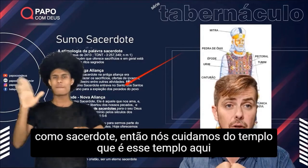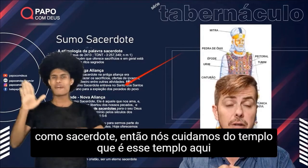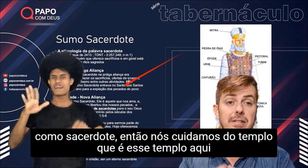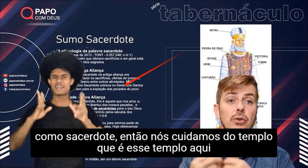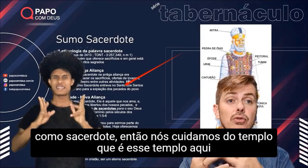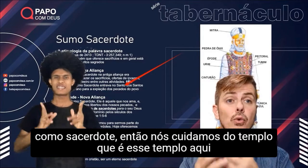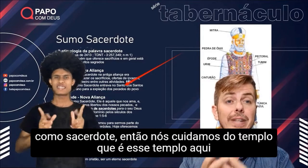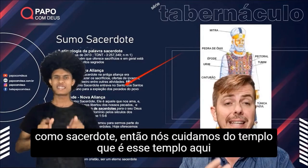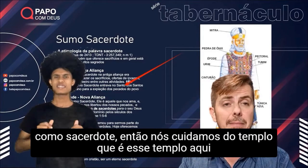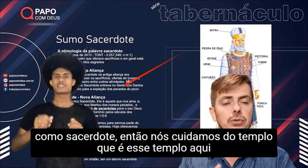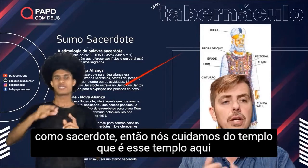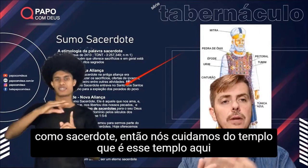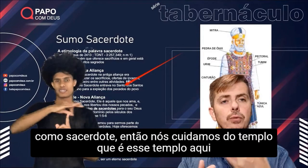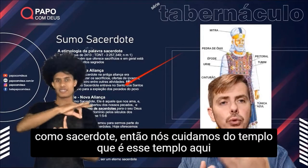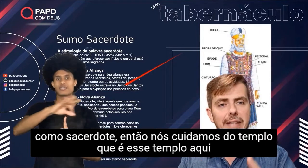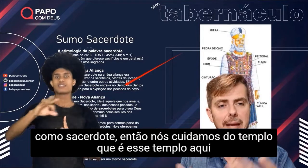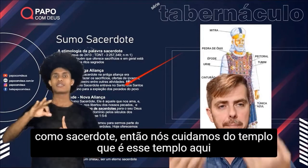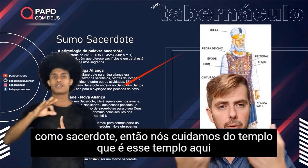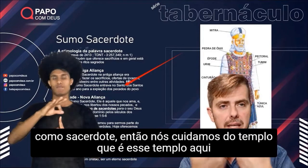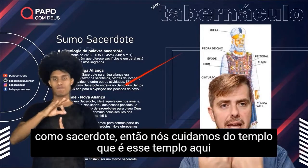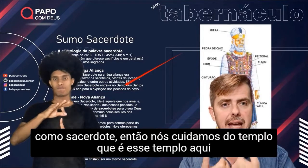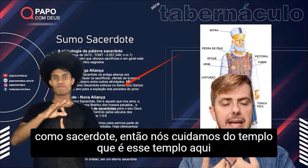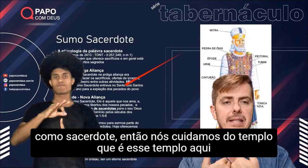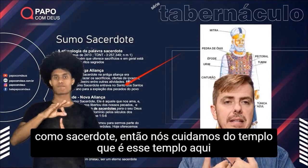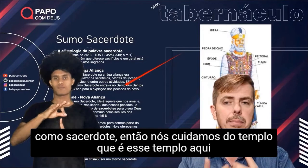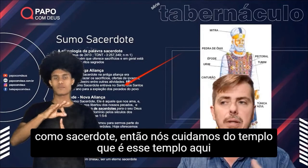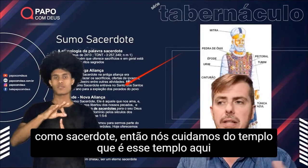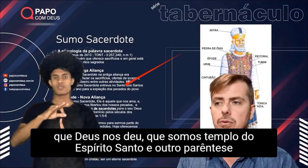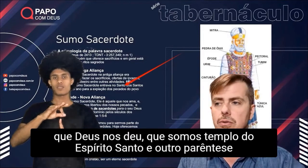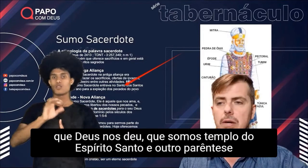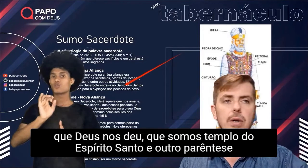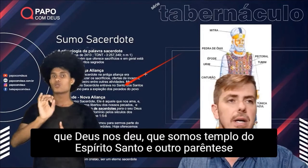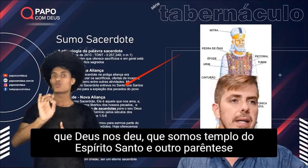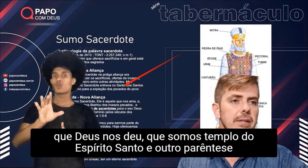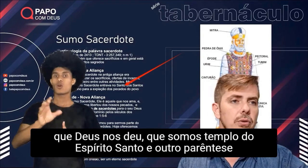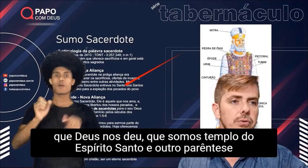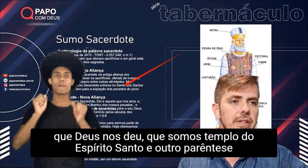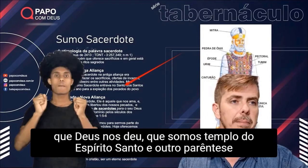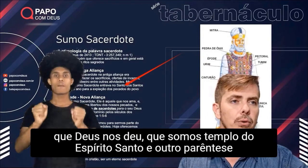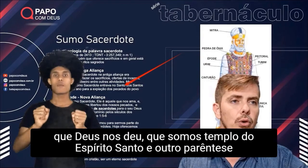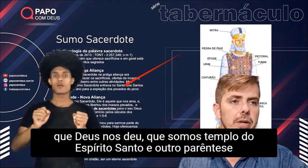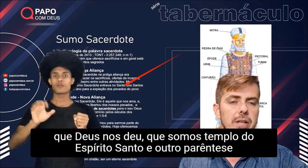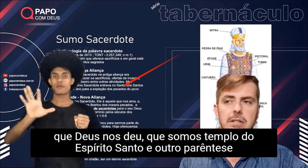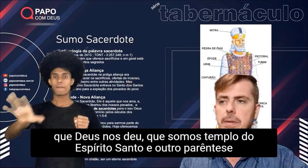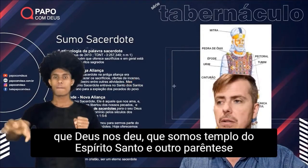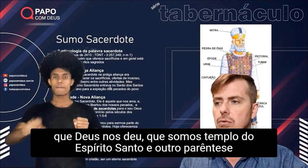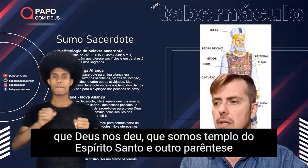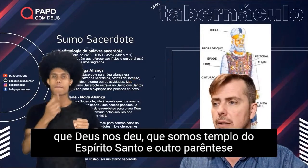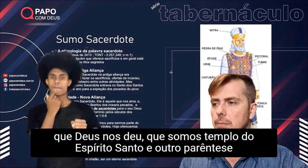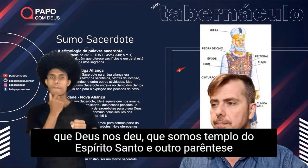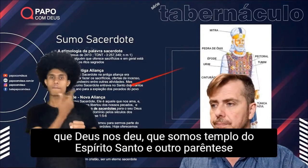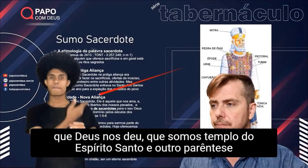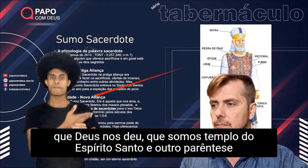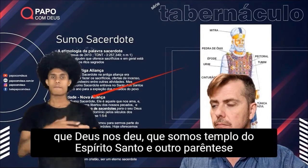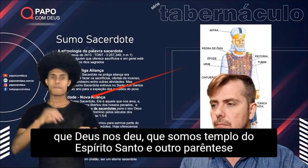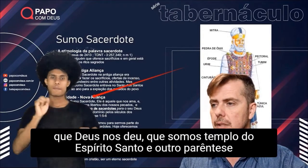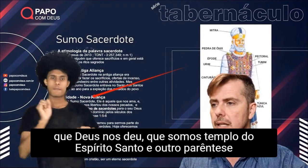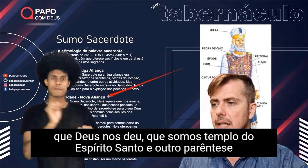como sacerdotes. Então nós cuidamos do templo que é esse templo que Deus nos deu, que somos templo do Espírito